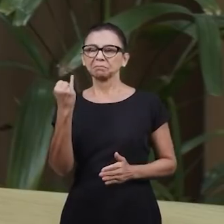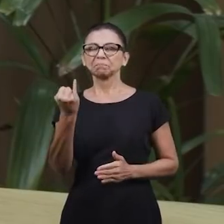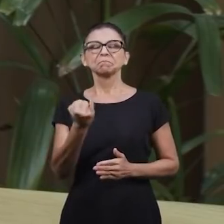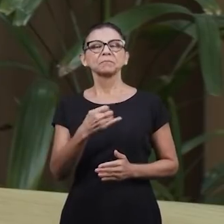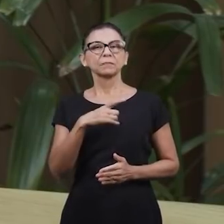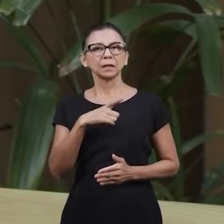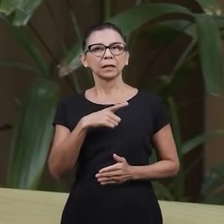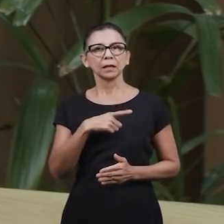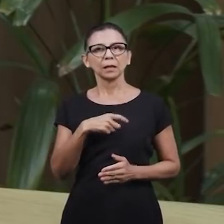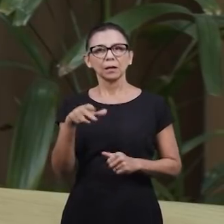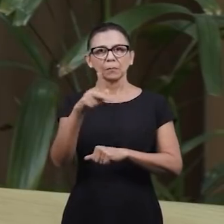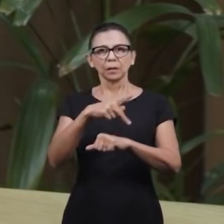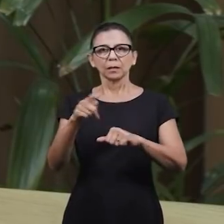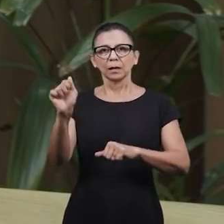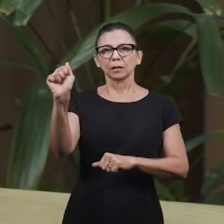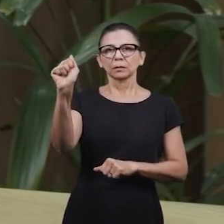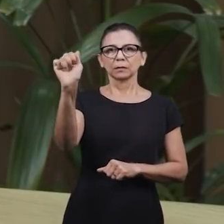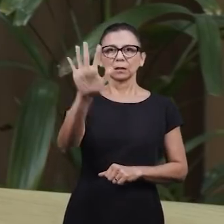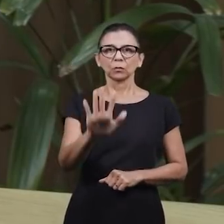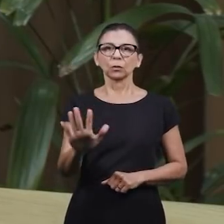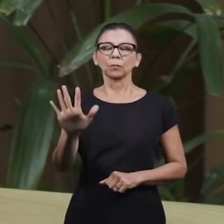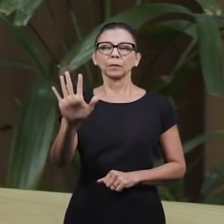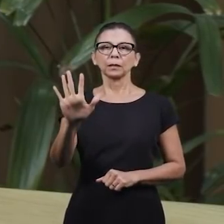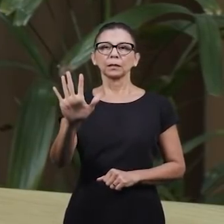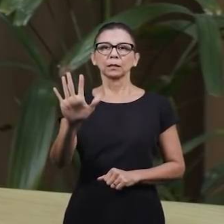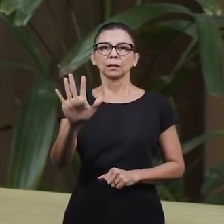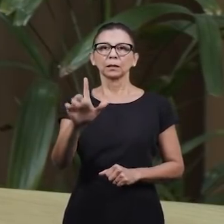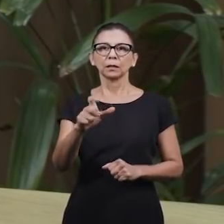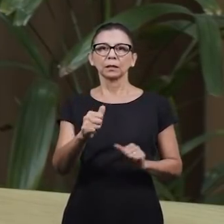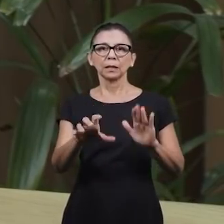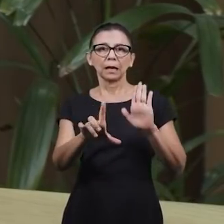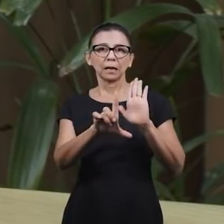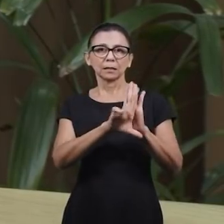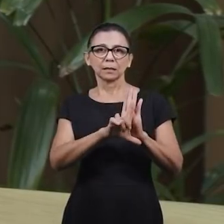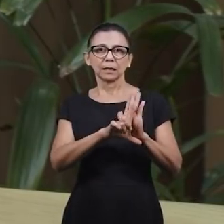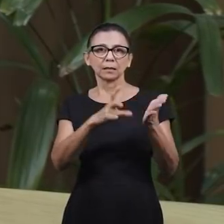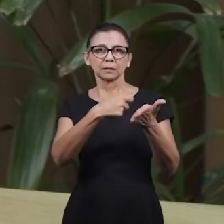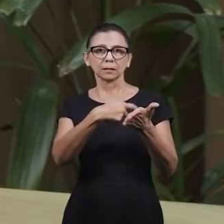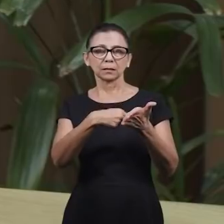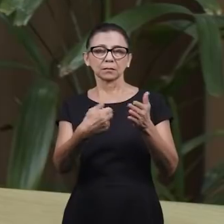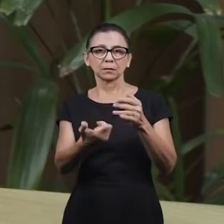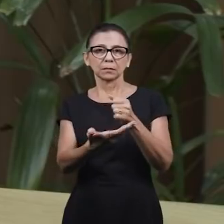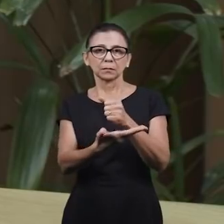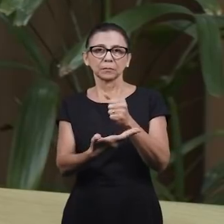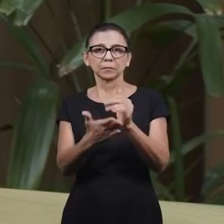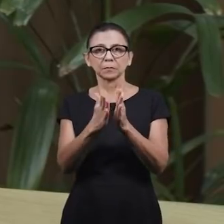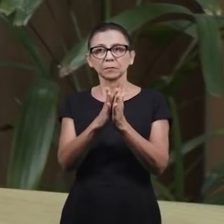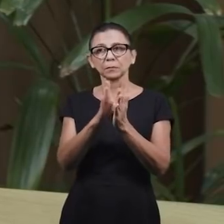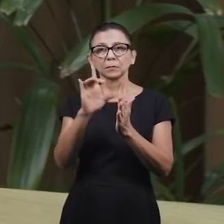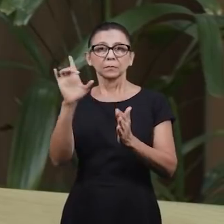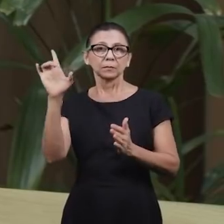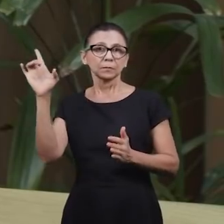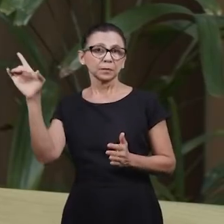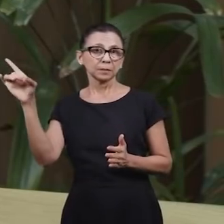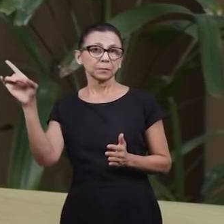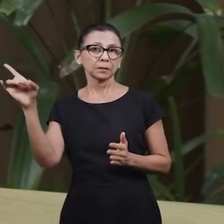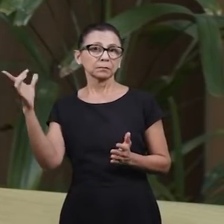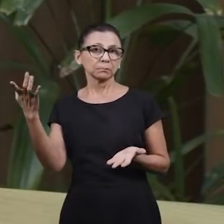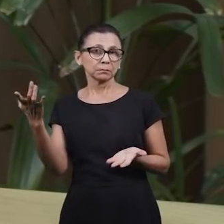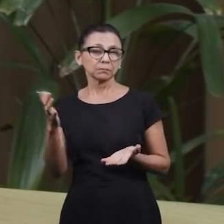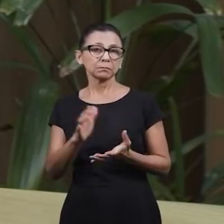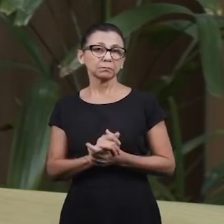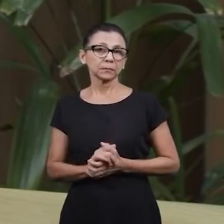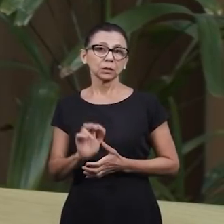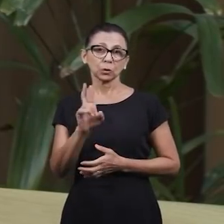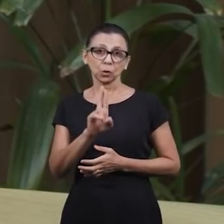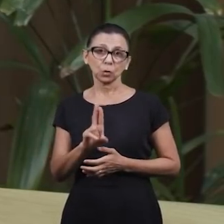exemplo, na Europa, que escreveram as suas leis baseadas na Bíblia. E eu acho que